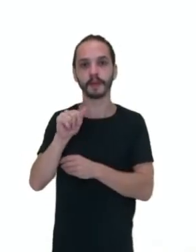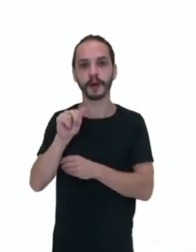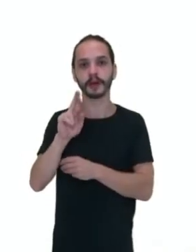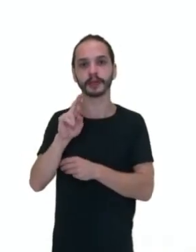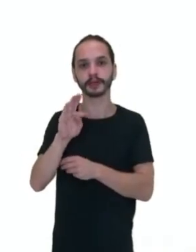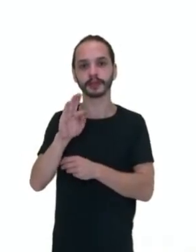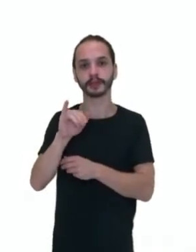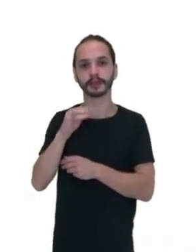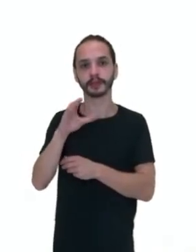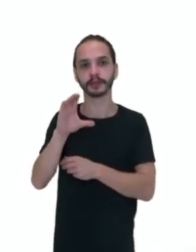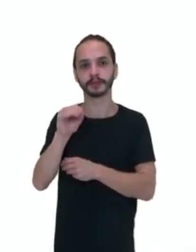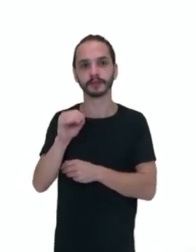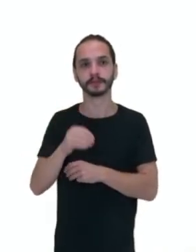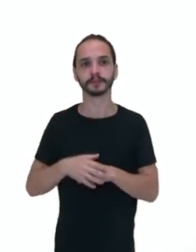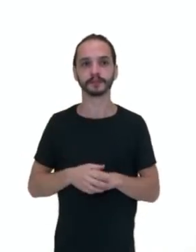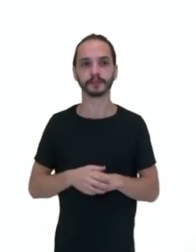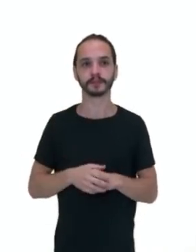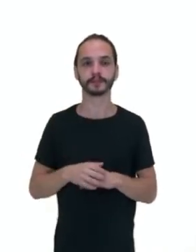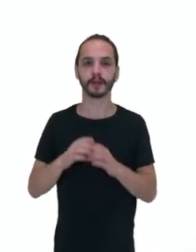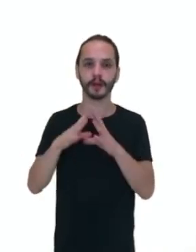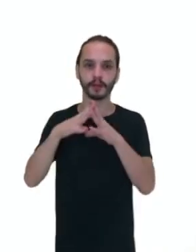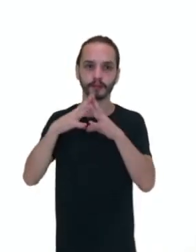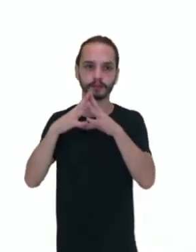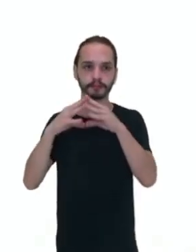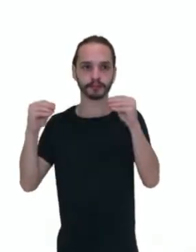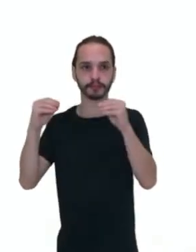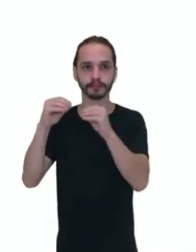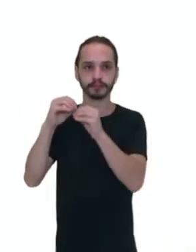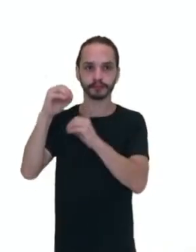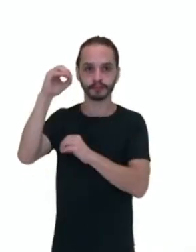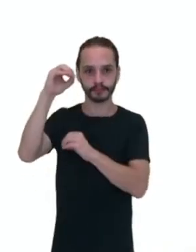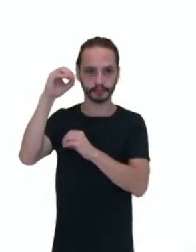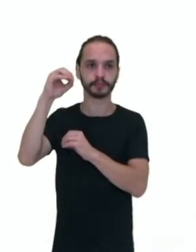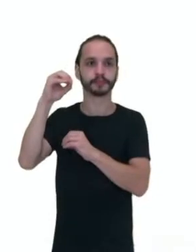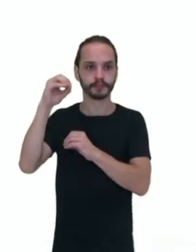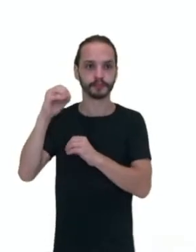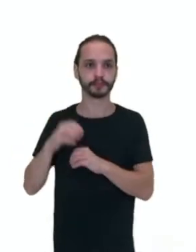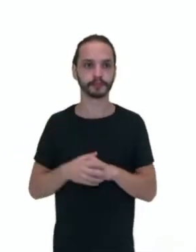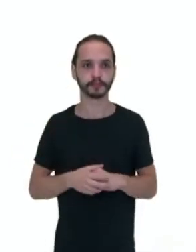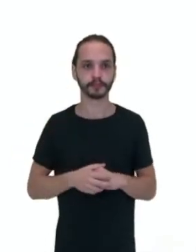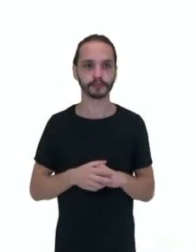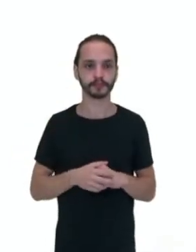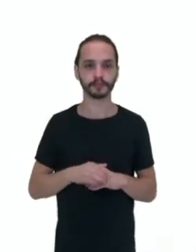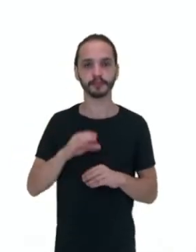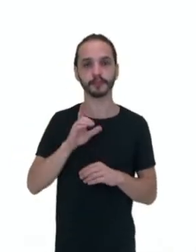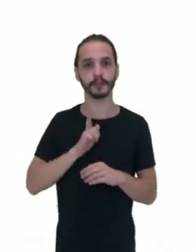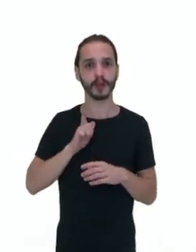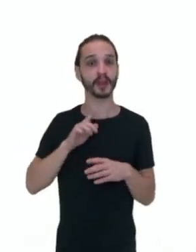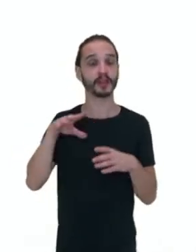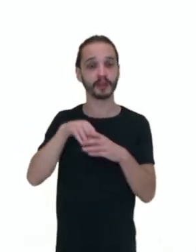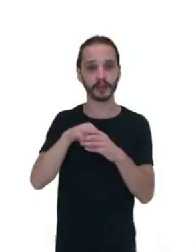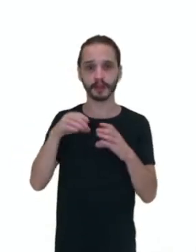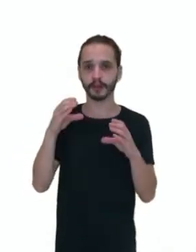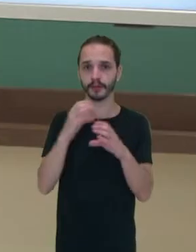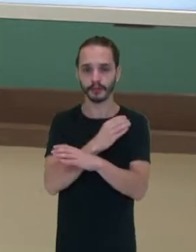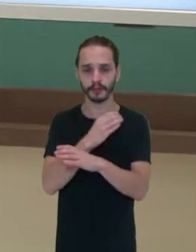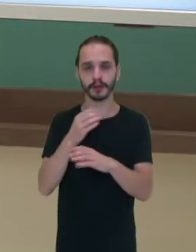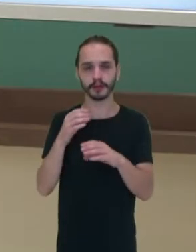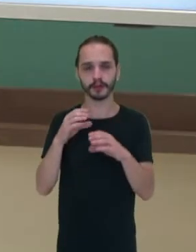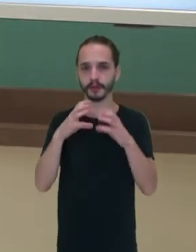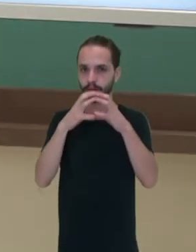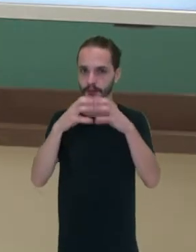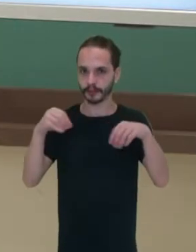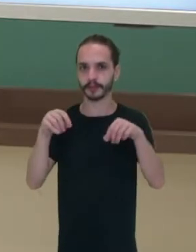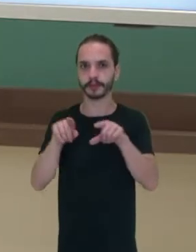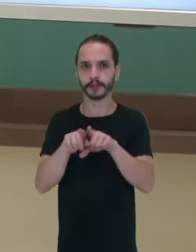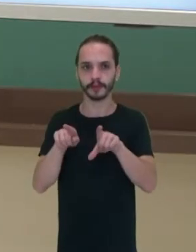E aqui a gente vê a célula filha. Então, aqui a divisão citoplasmática e as células filhas aqui que